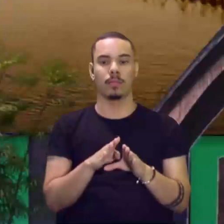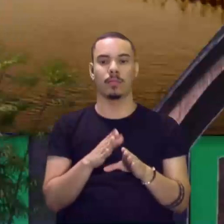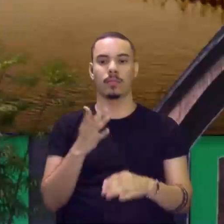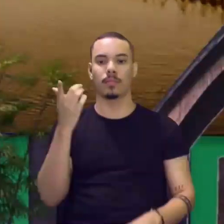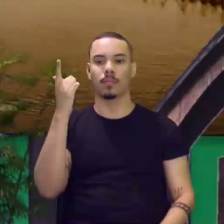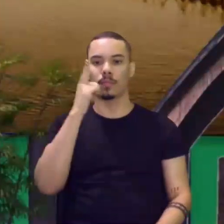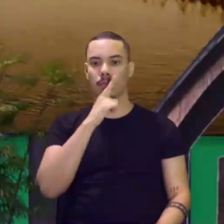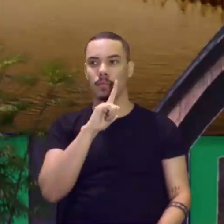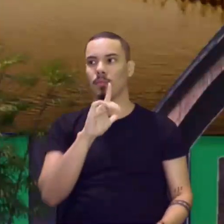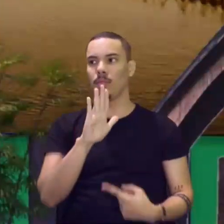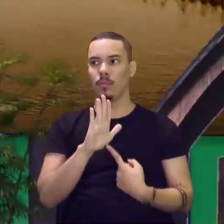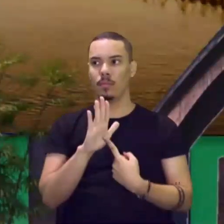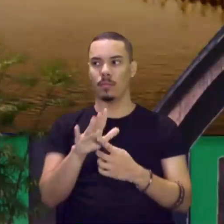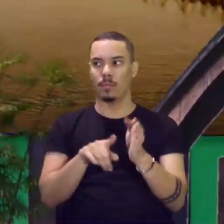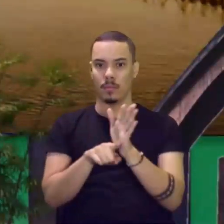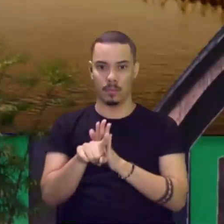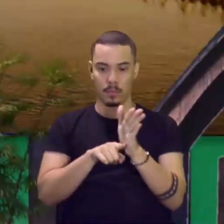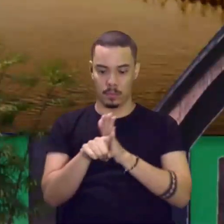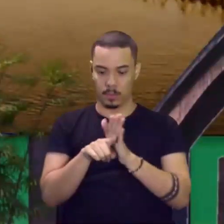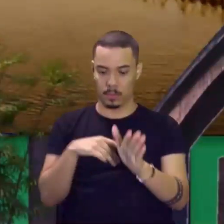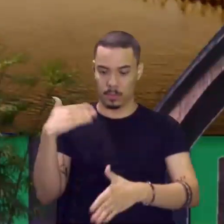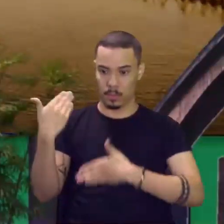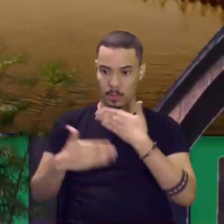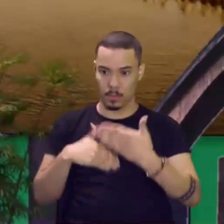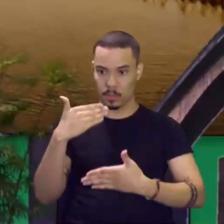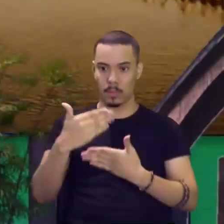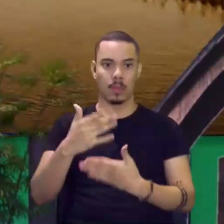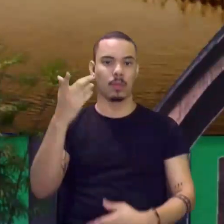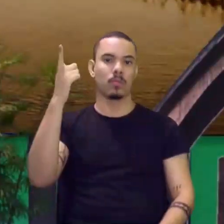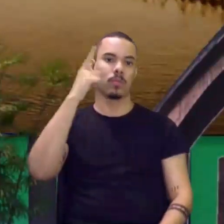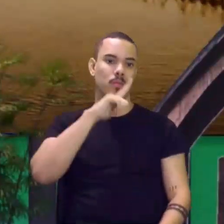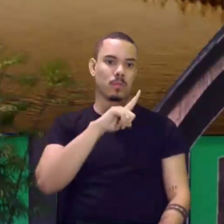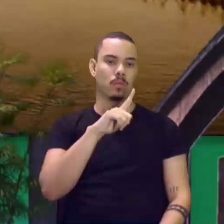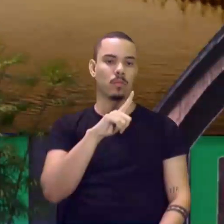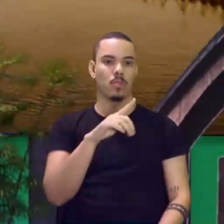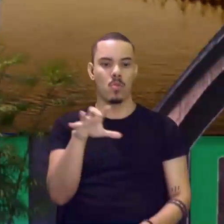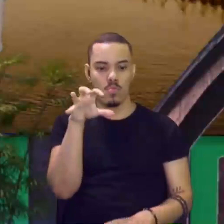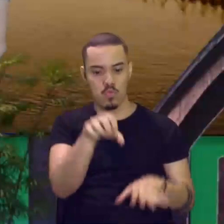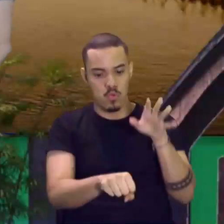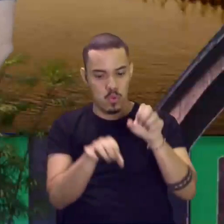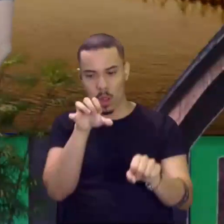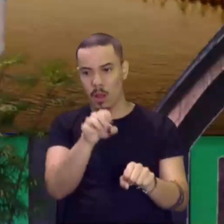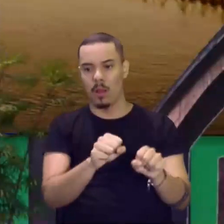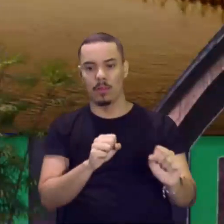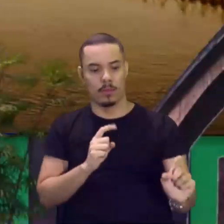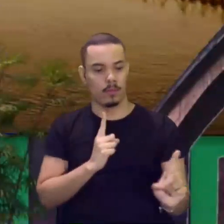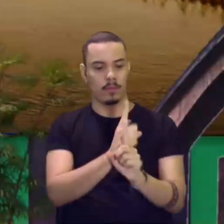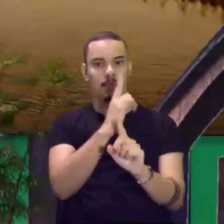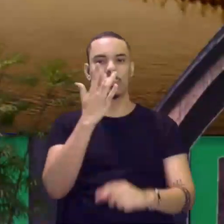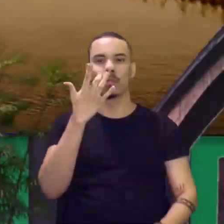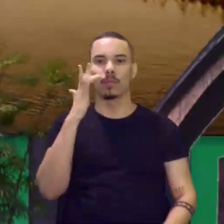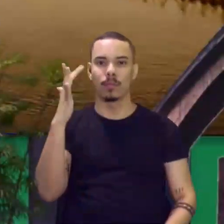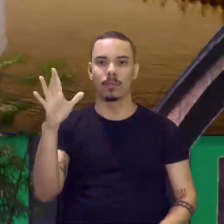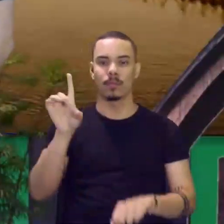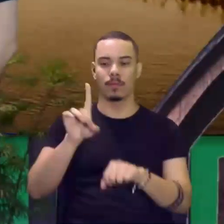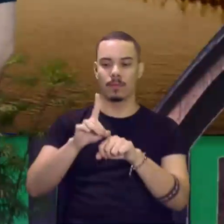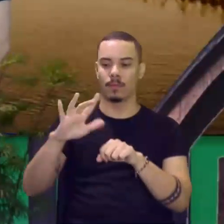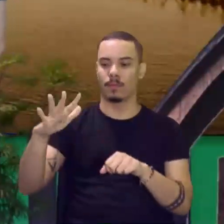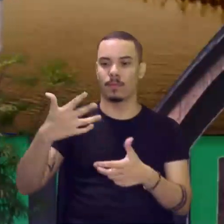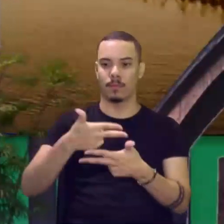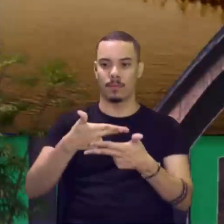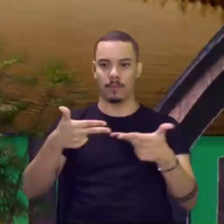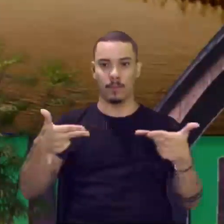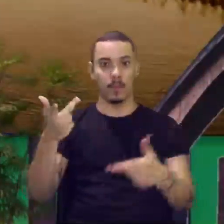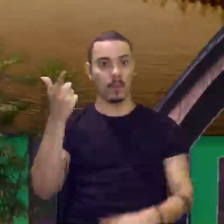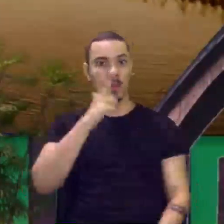através dessa pesquisa que eles faziam, eles buscavam e achavam essas riquezas, e essa riqueza,